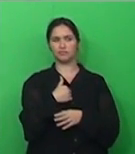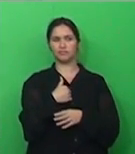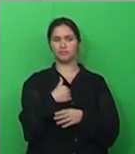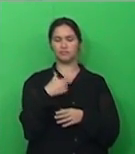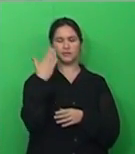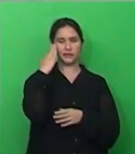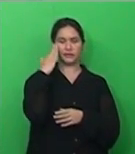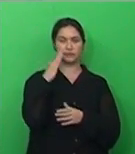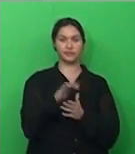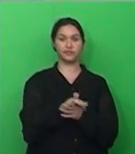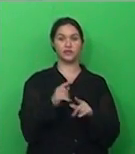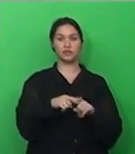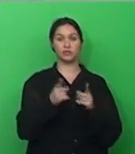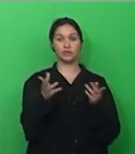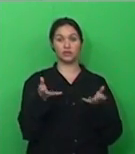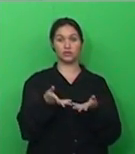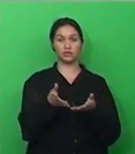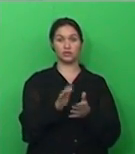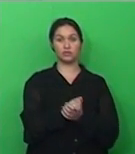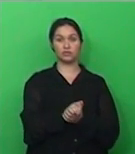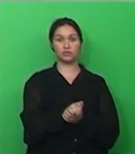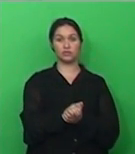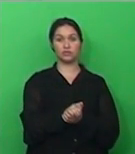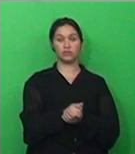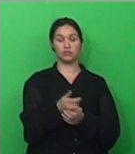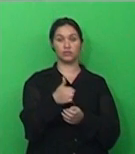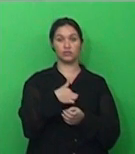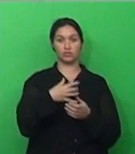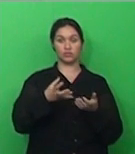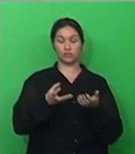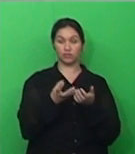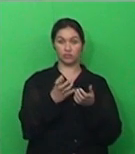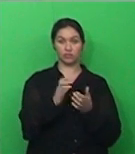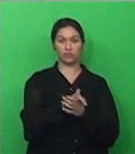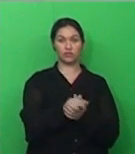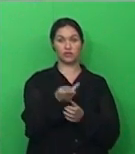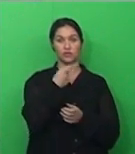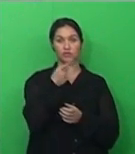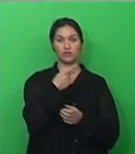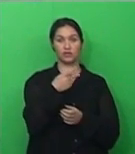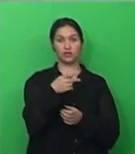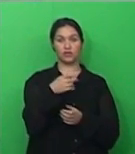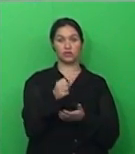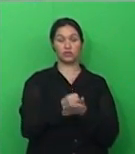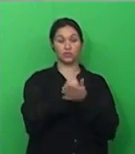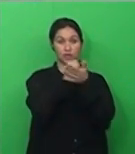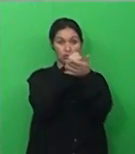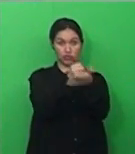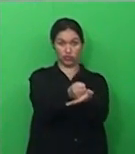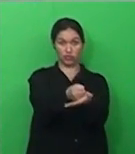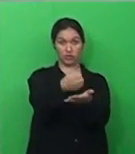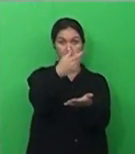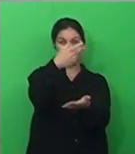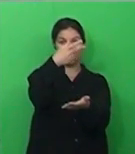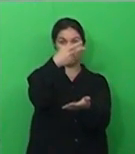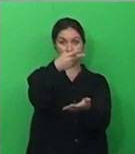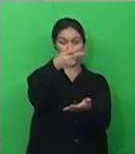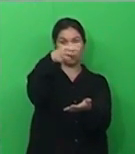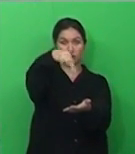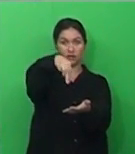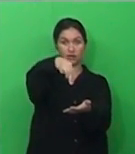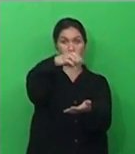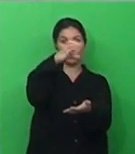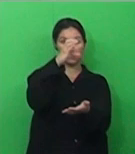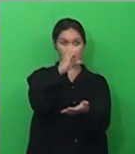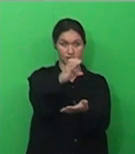aqui na tribuna é justamente prestar contas com relação à Bolsa PMC. Estou substituindo a vereadora Camila